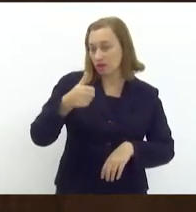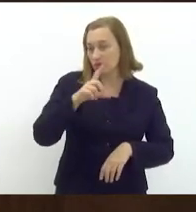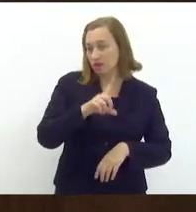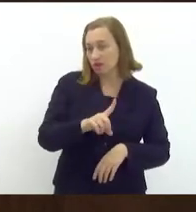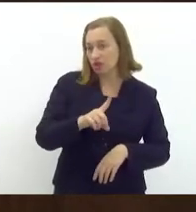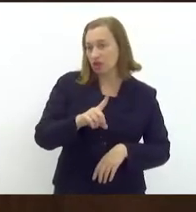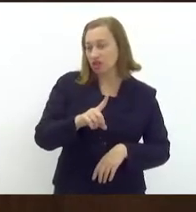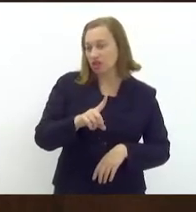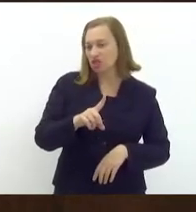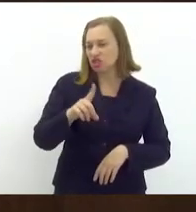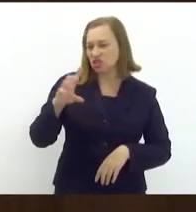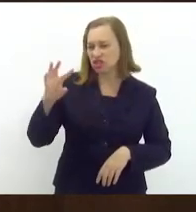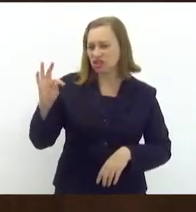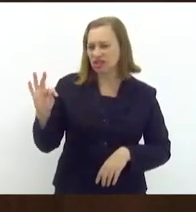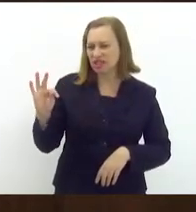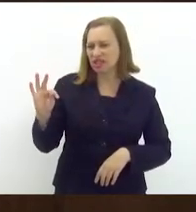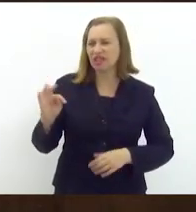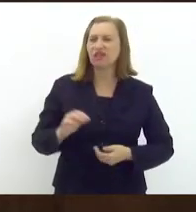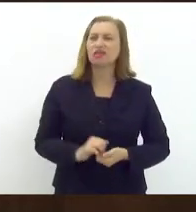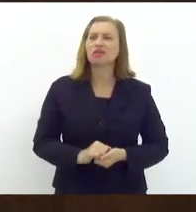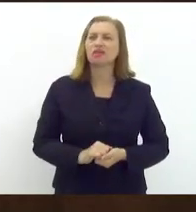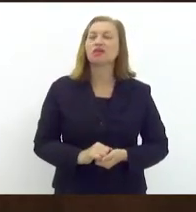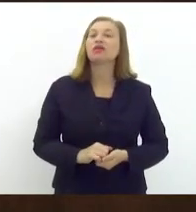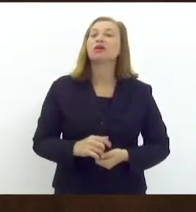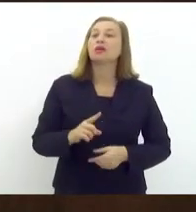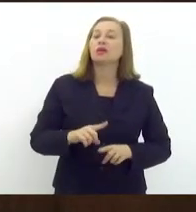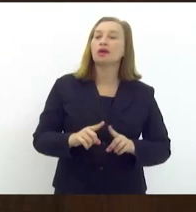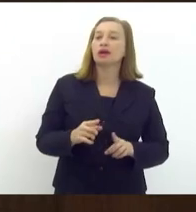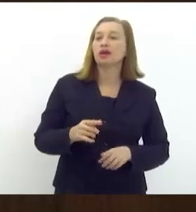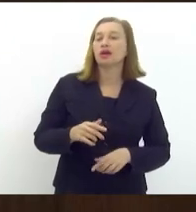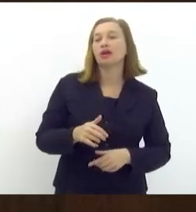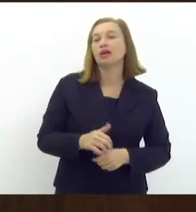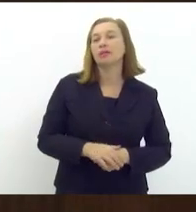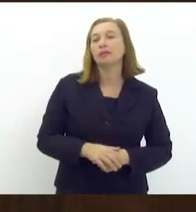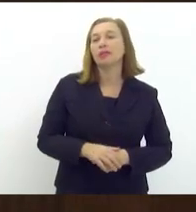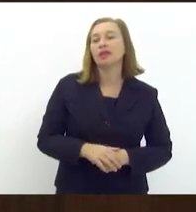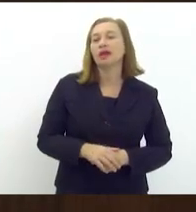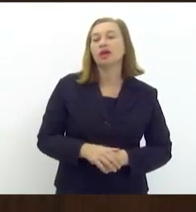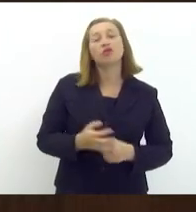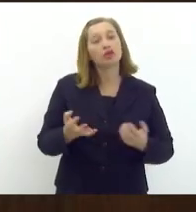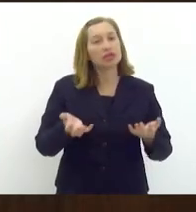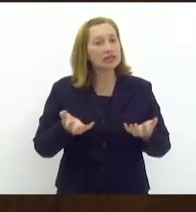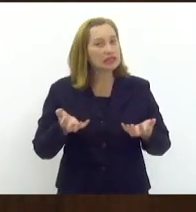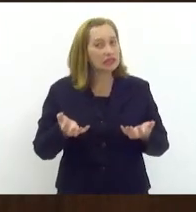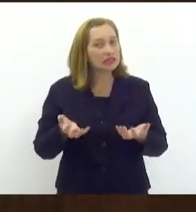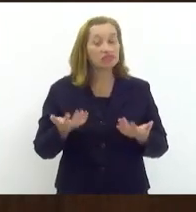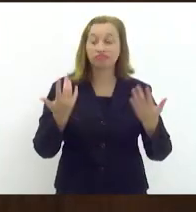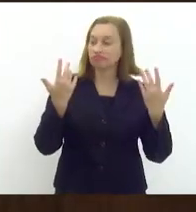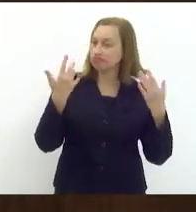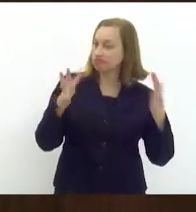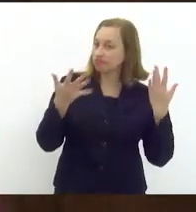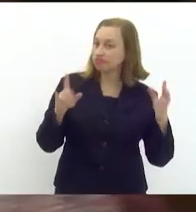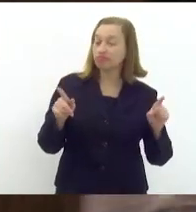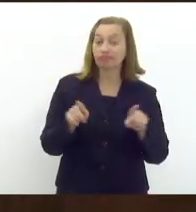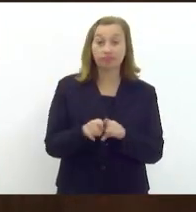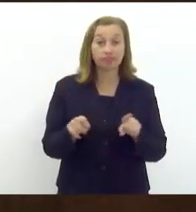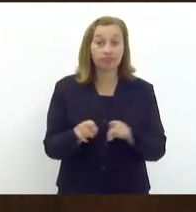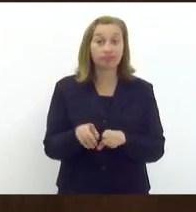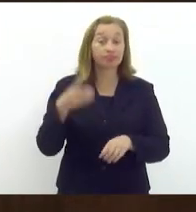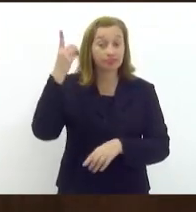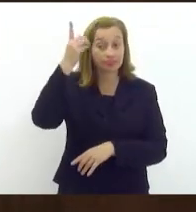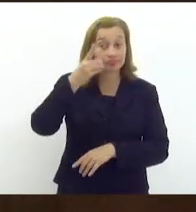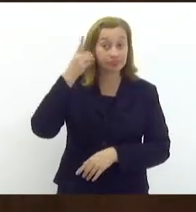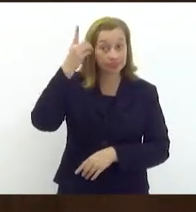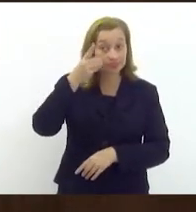mas lá no longínquo Pedro do Rio queria que saudar também além do deputado